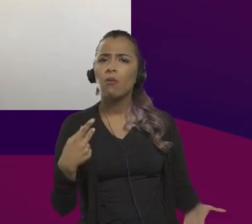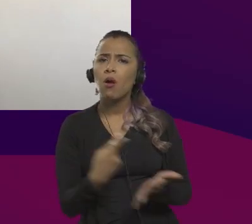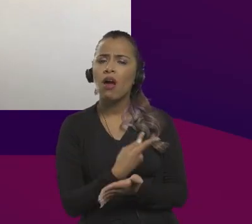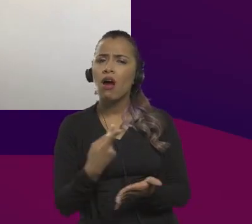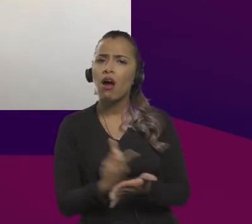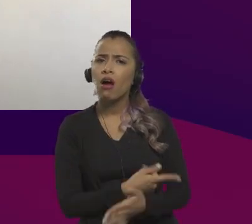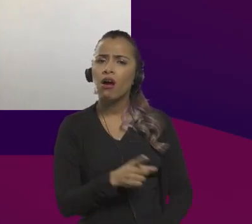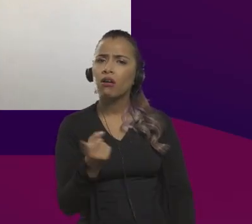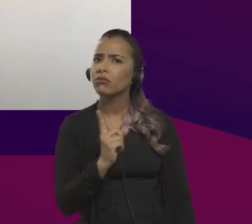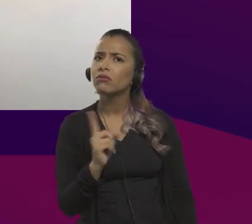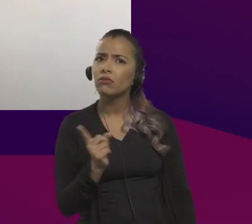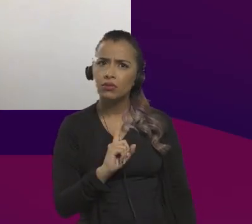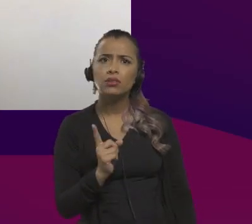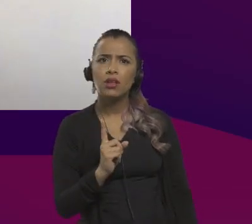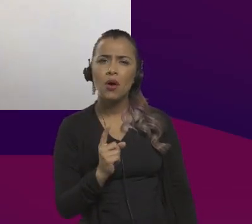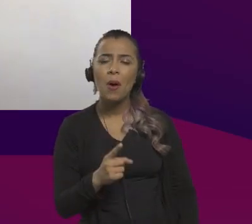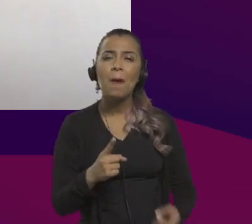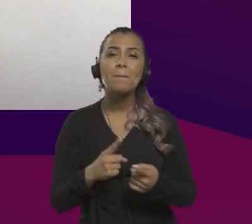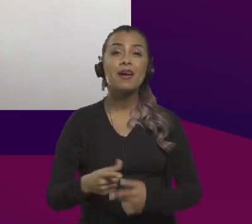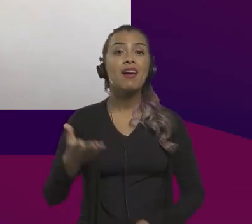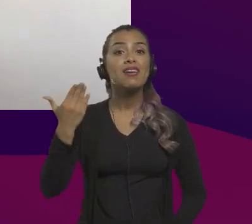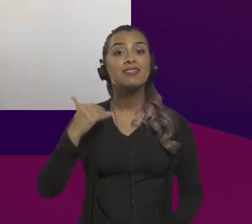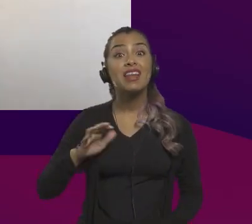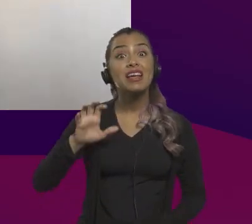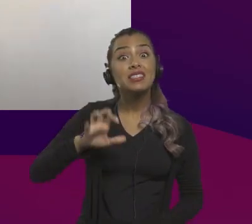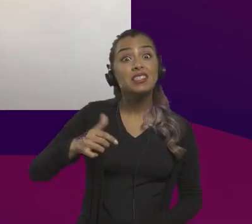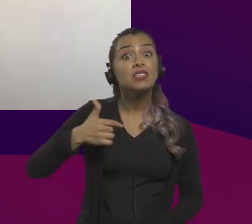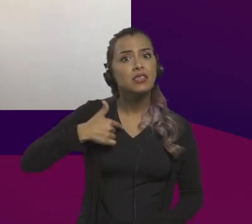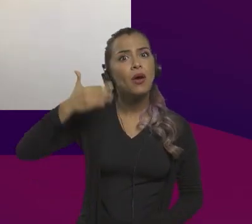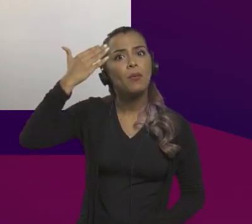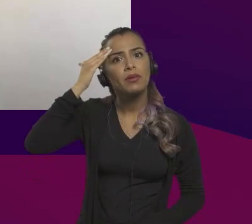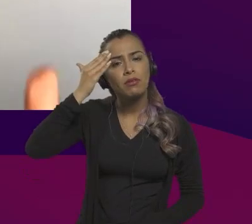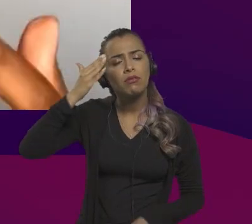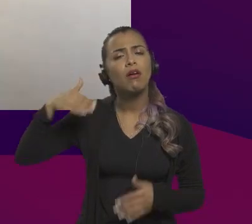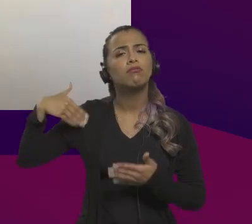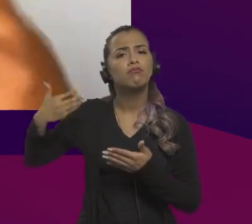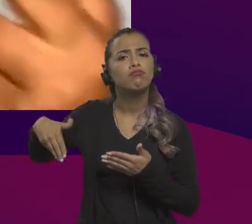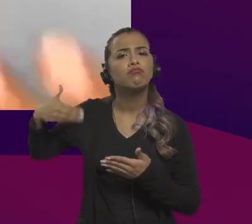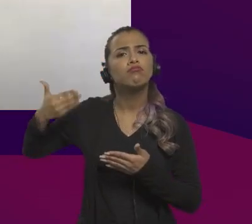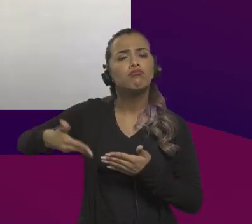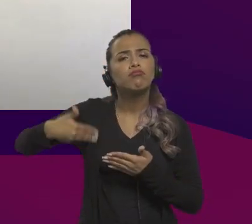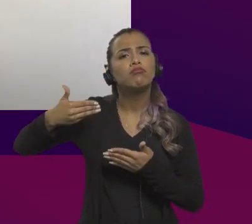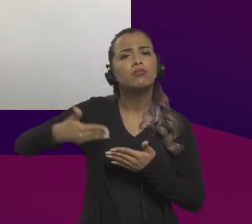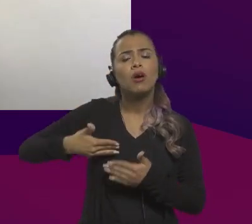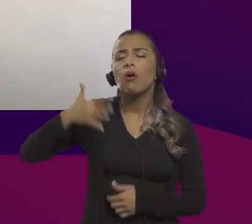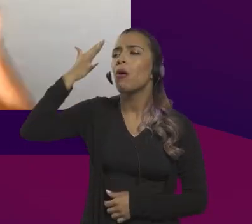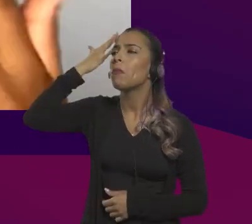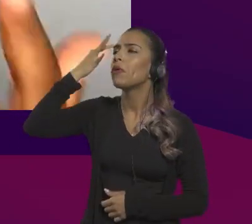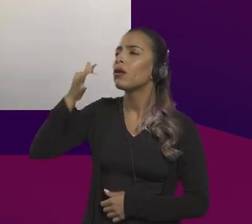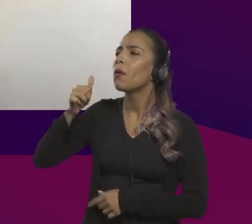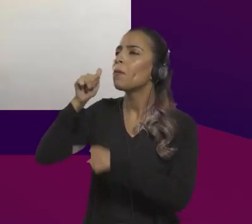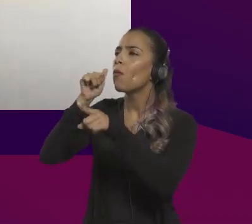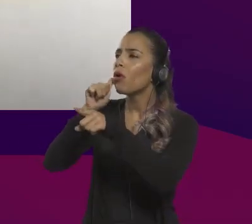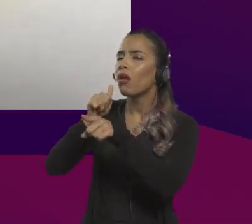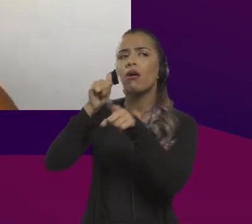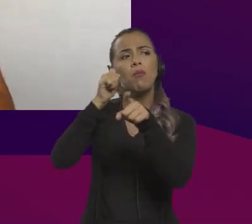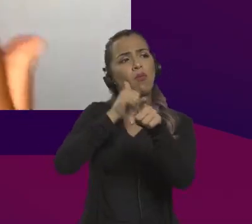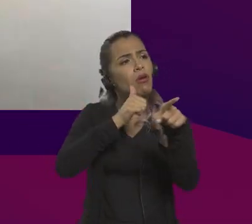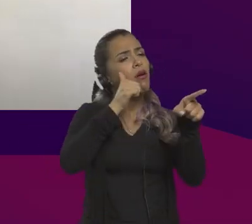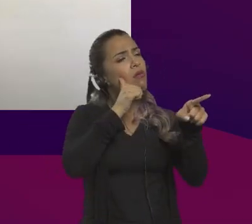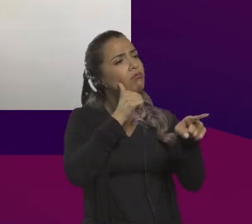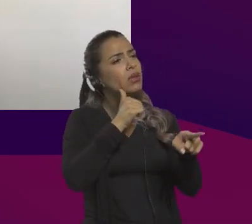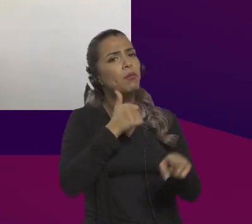sabe? Porque era muito do que eu entendia e foi muito seguindo, foi muito entendendo outras mulheres que estavam compartilhando